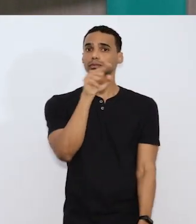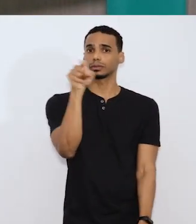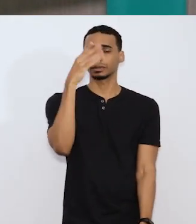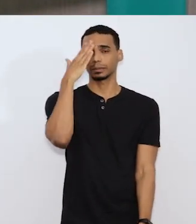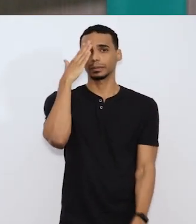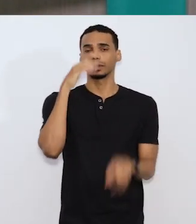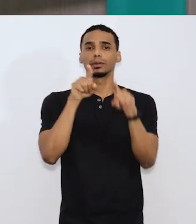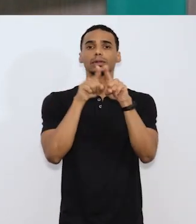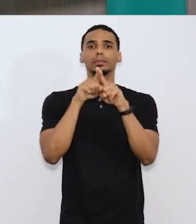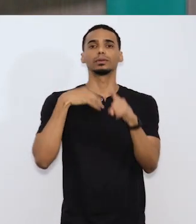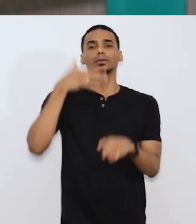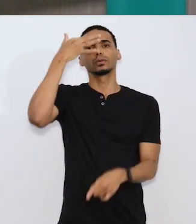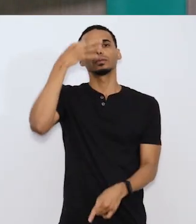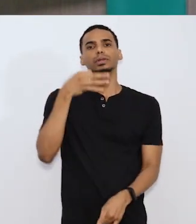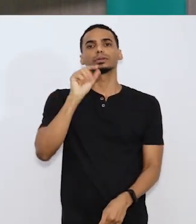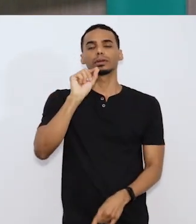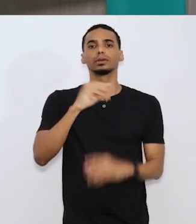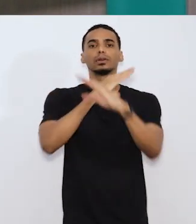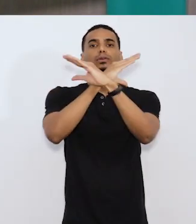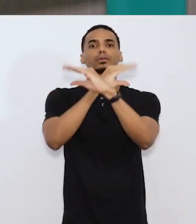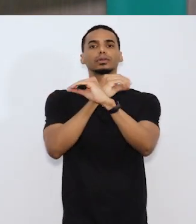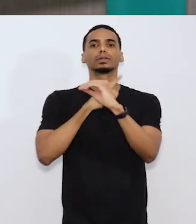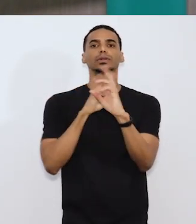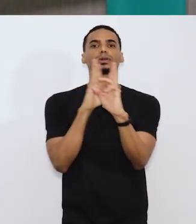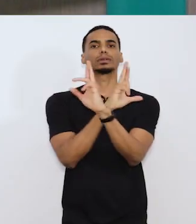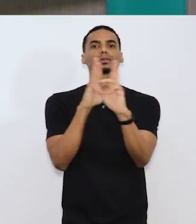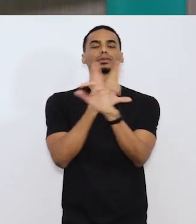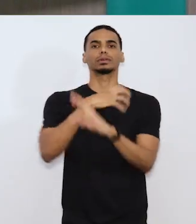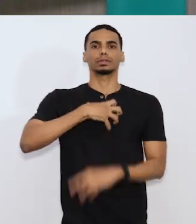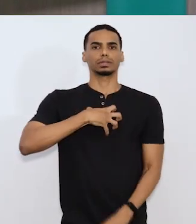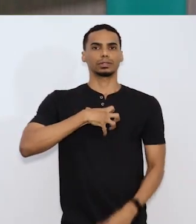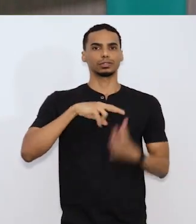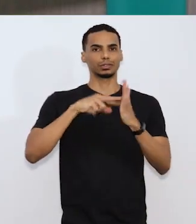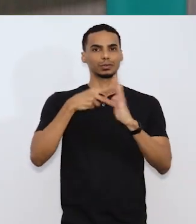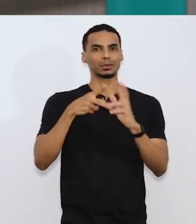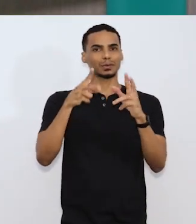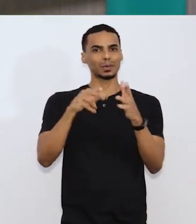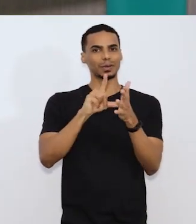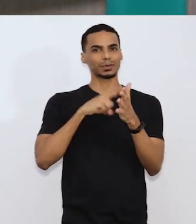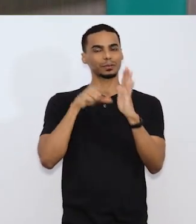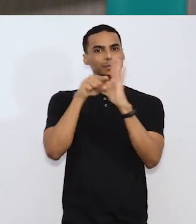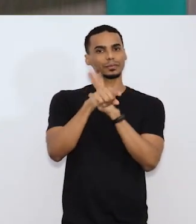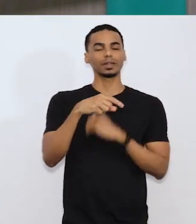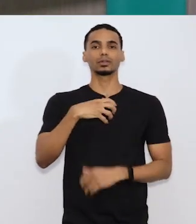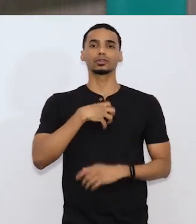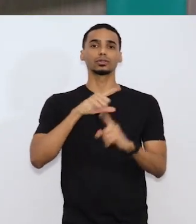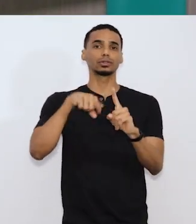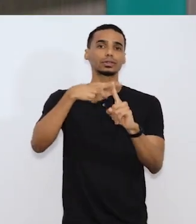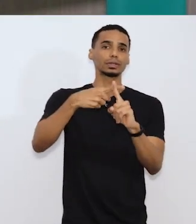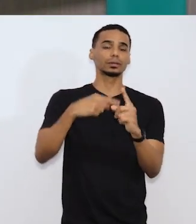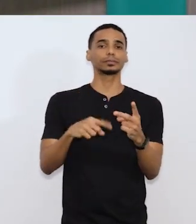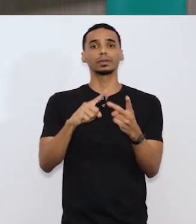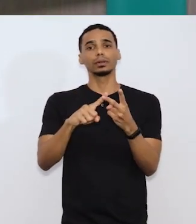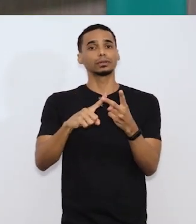E compreender que essa conjunção ela vai estabelecer uma relação de sentido, como nós vimos nas questões. Um sentido de adição, um